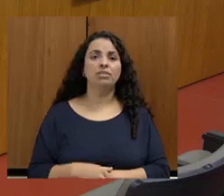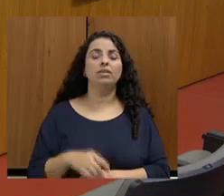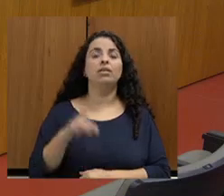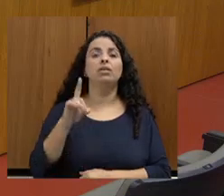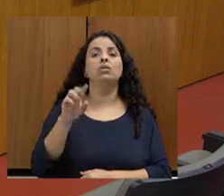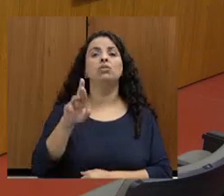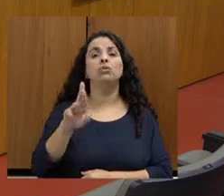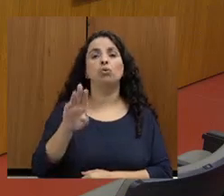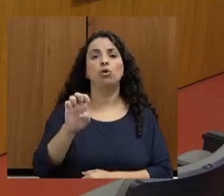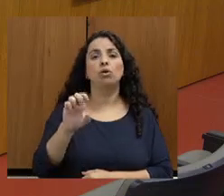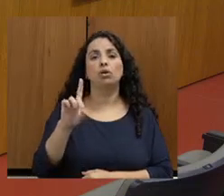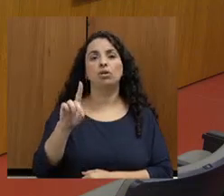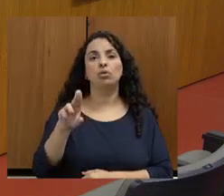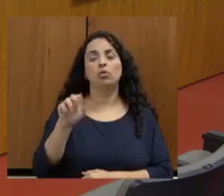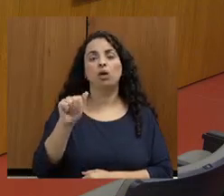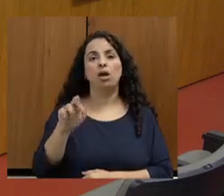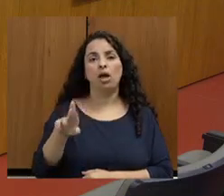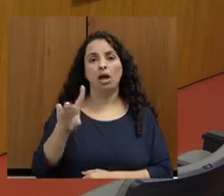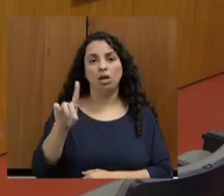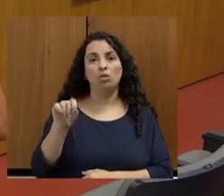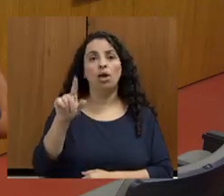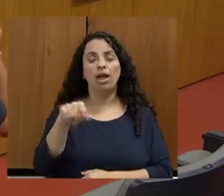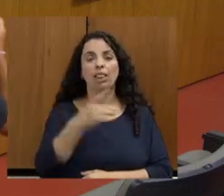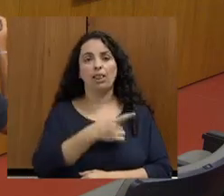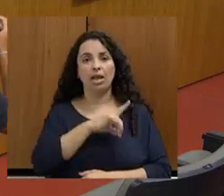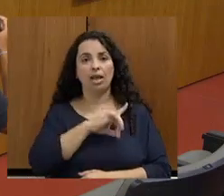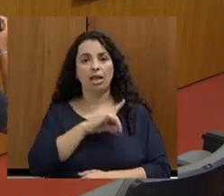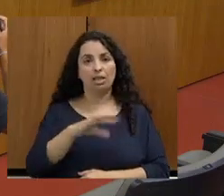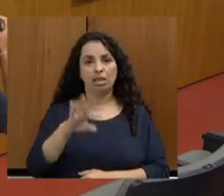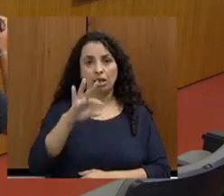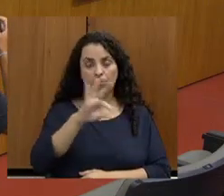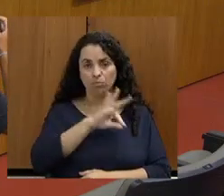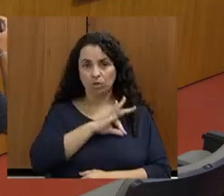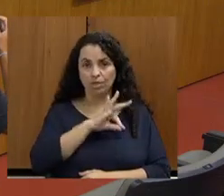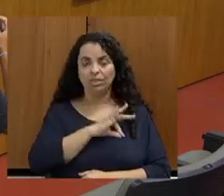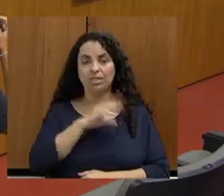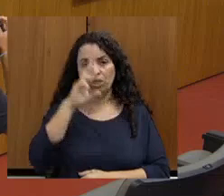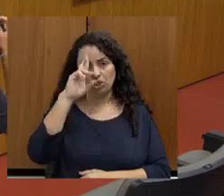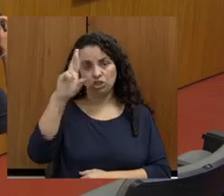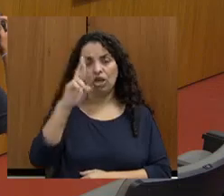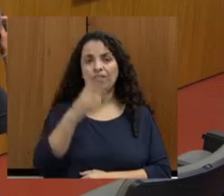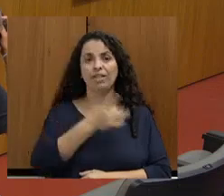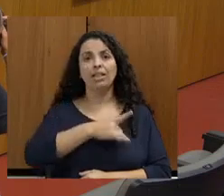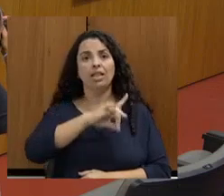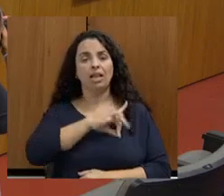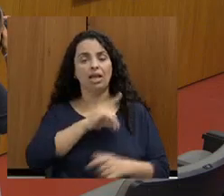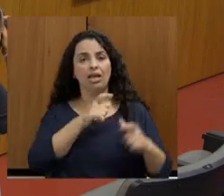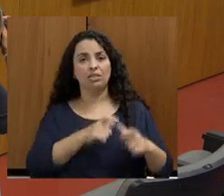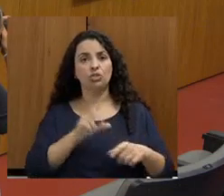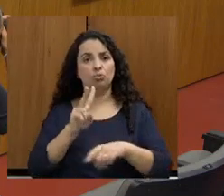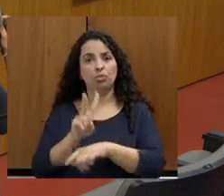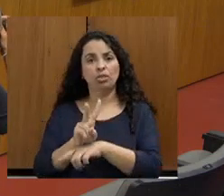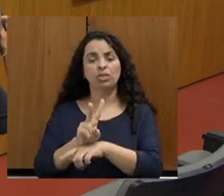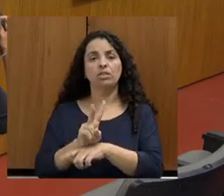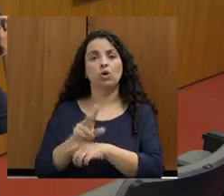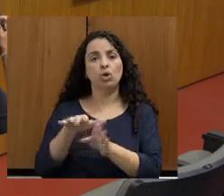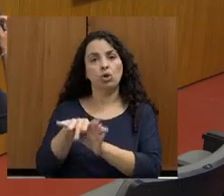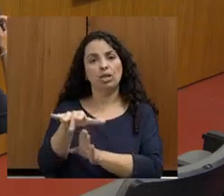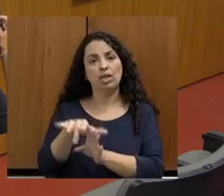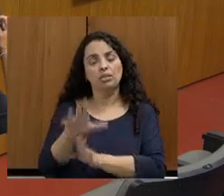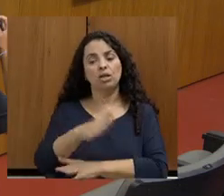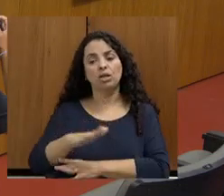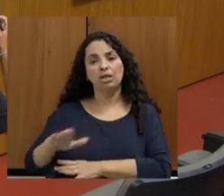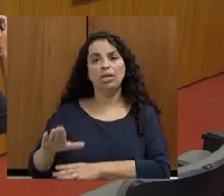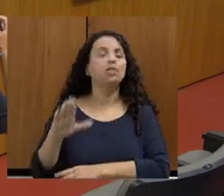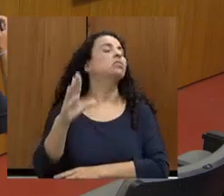Eduardo Vieira Figueiredo, é delegado de Polícia e chefe da Divisão da Delegacia de Orientação e Proteção à Criança e Adolescente. Fala é